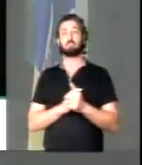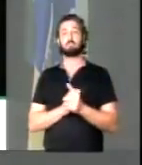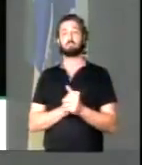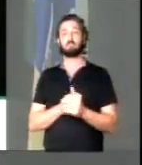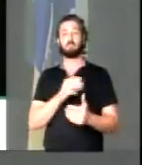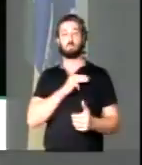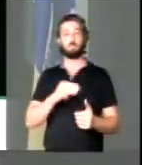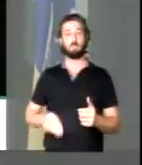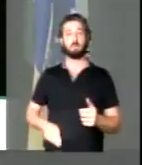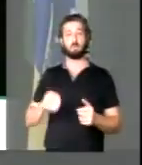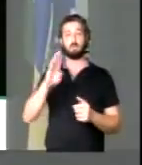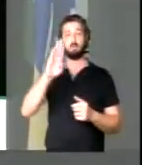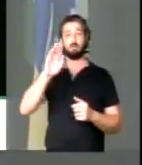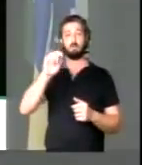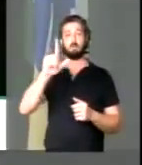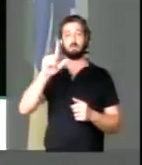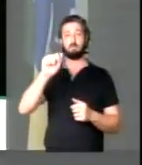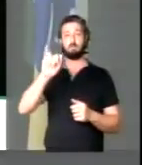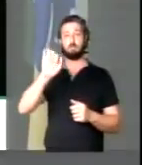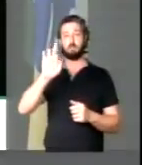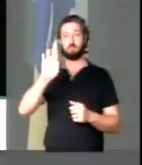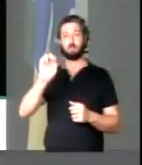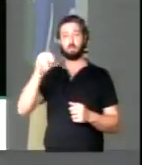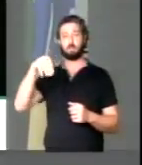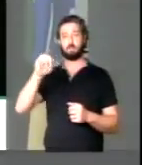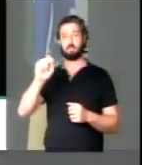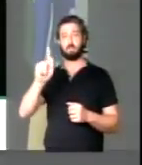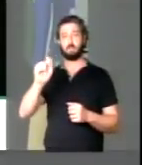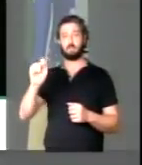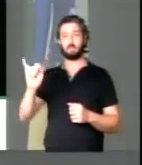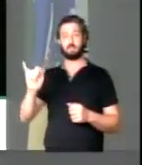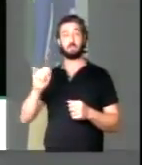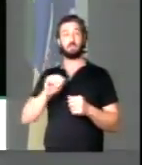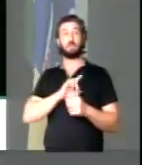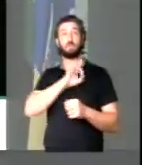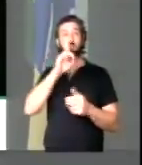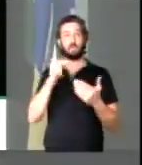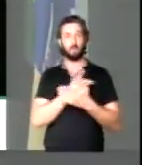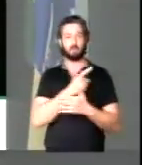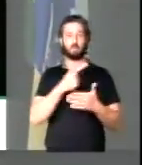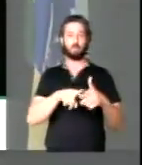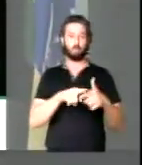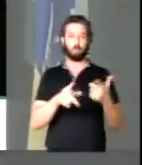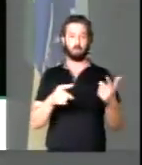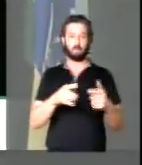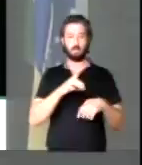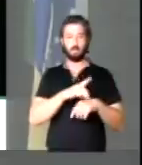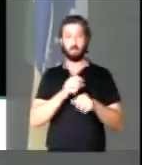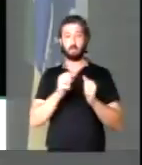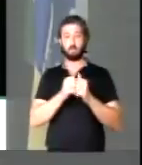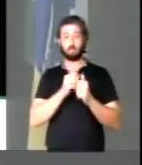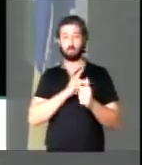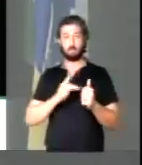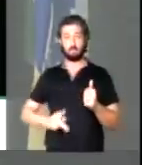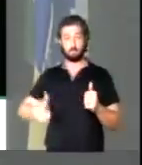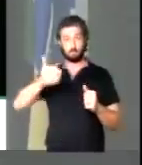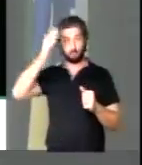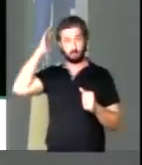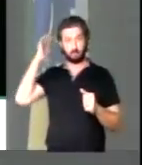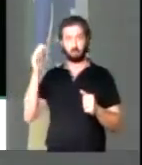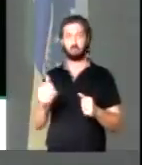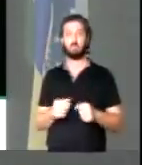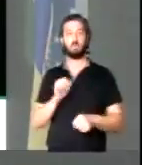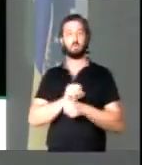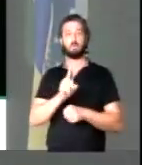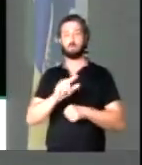nosso ministro Blairo Maggi e toda a sua equipe, que desde o dia que aconteceu o episódio, juntamente com o presidente Michel Temer,